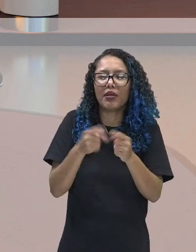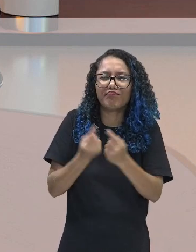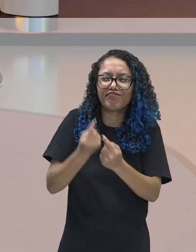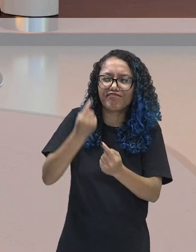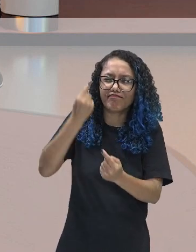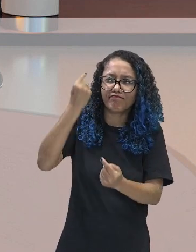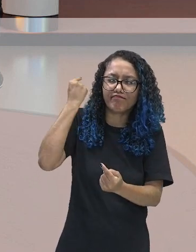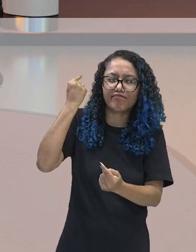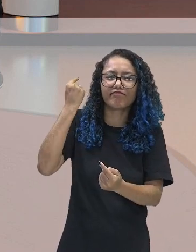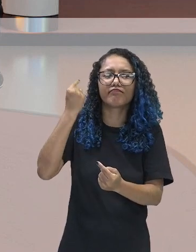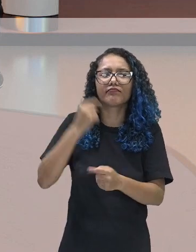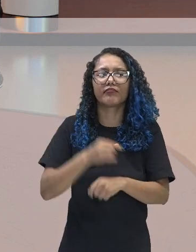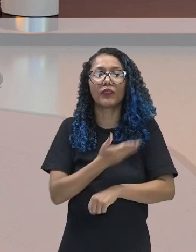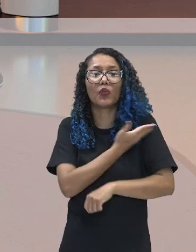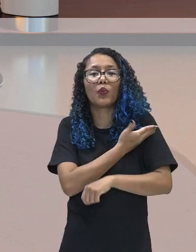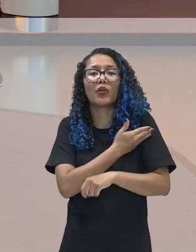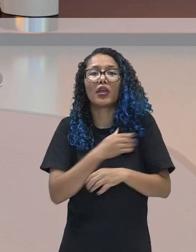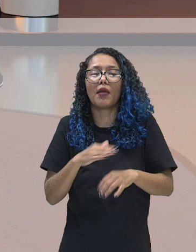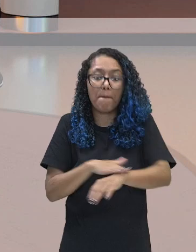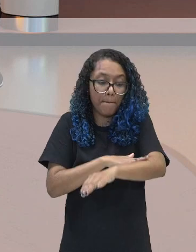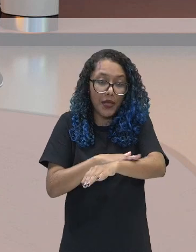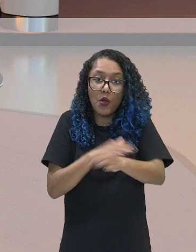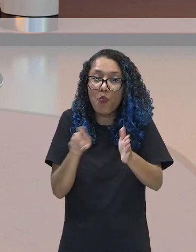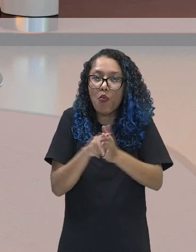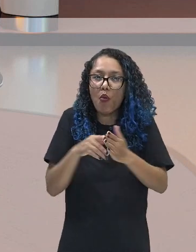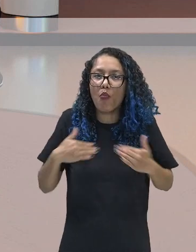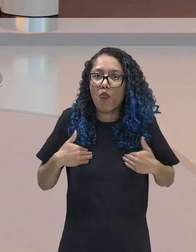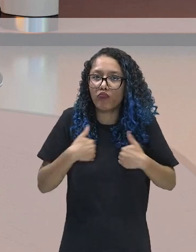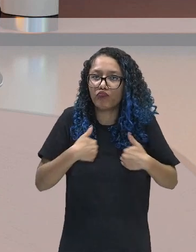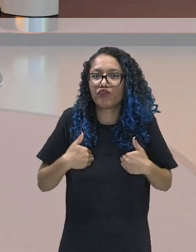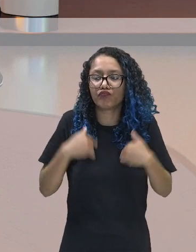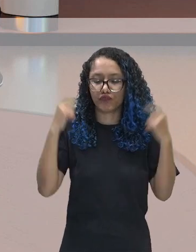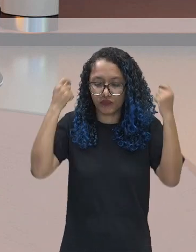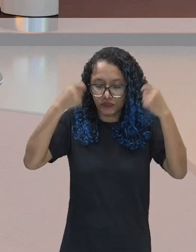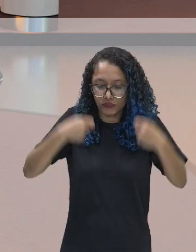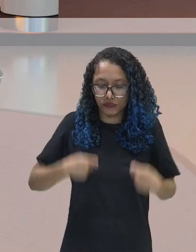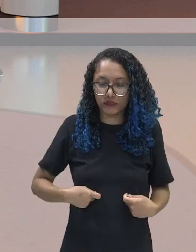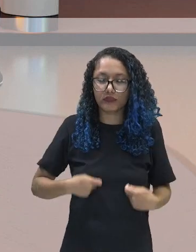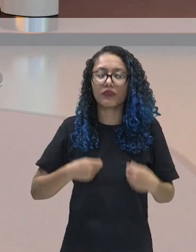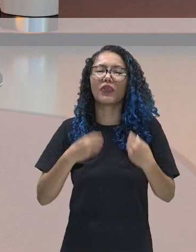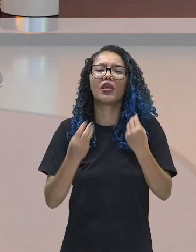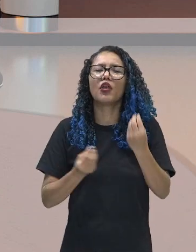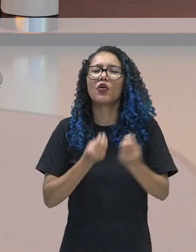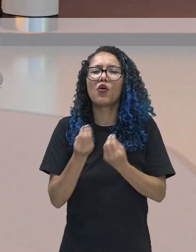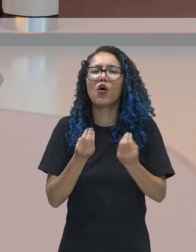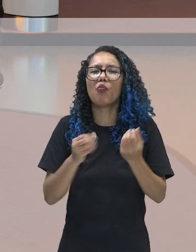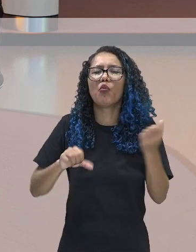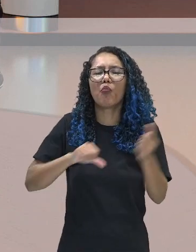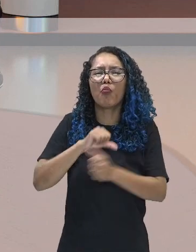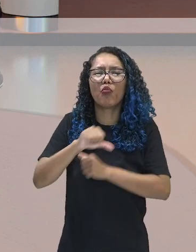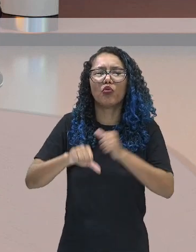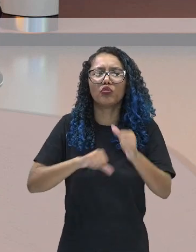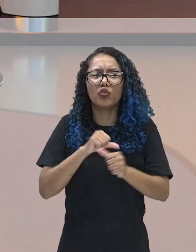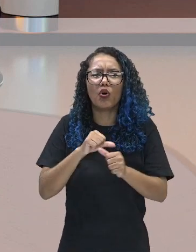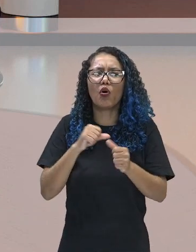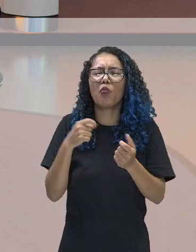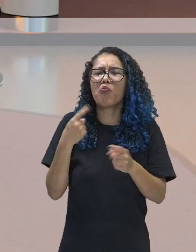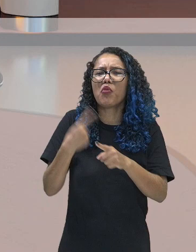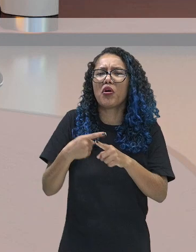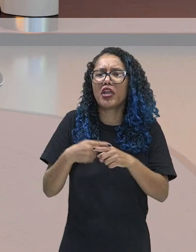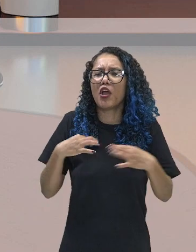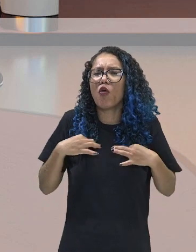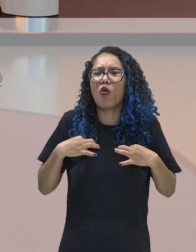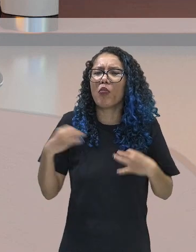Antiga, se vestia com couro de animal, gente. E como é que a moda passou a ser, tipo, algo relevante